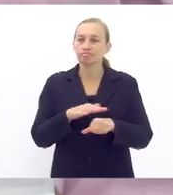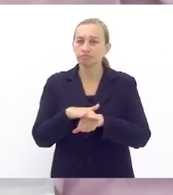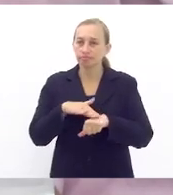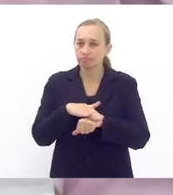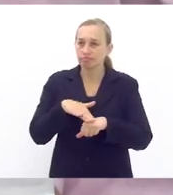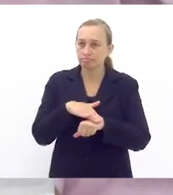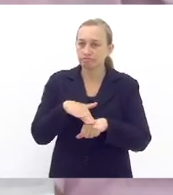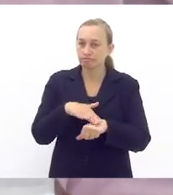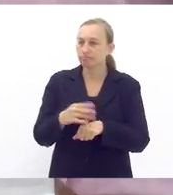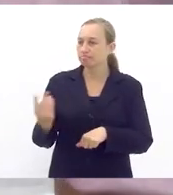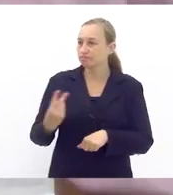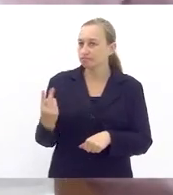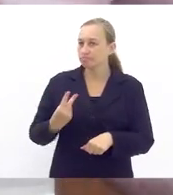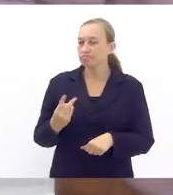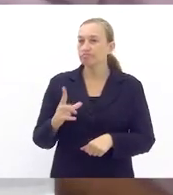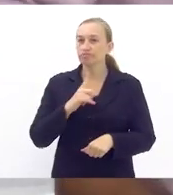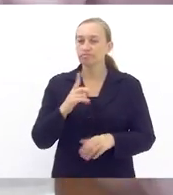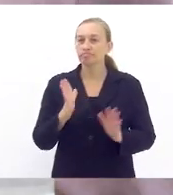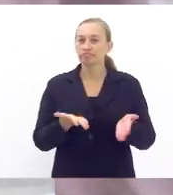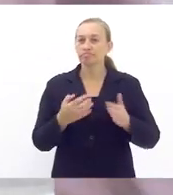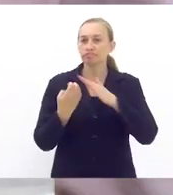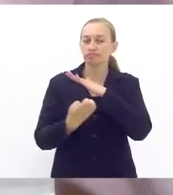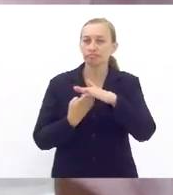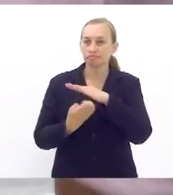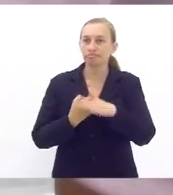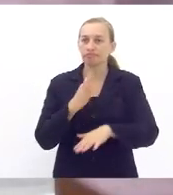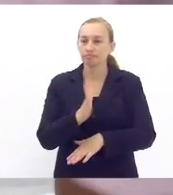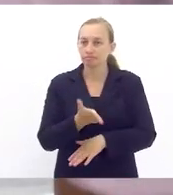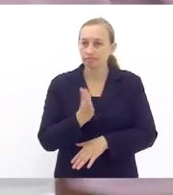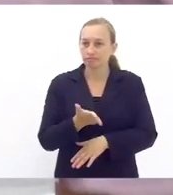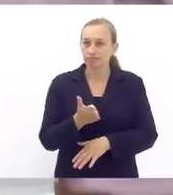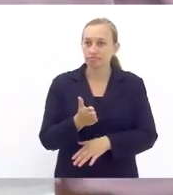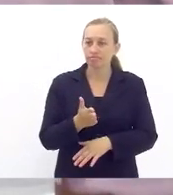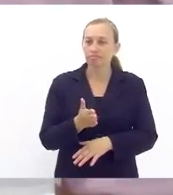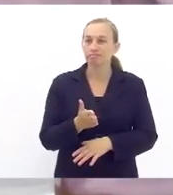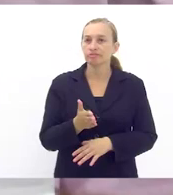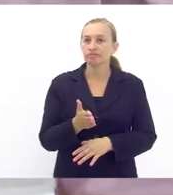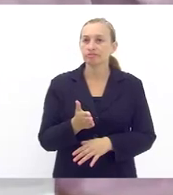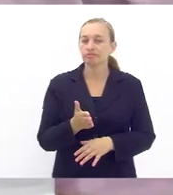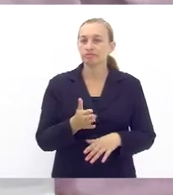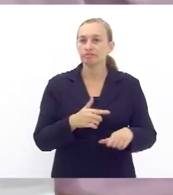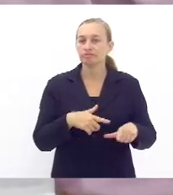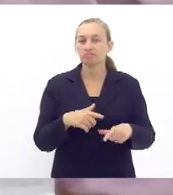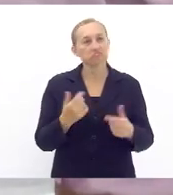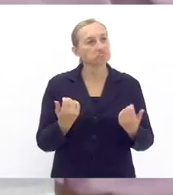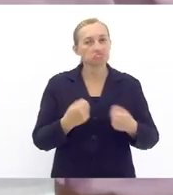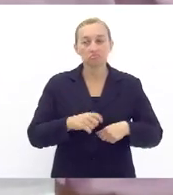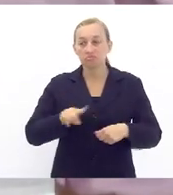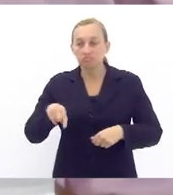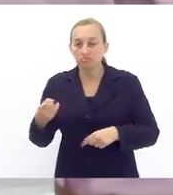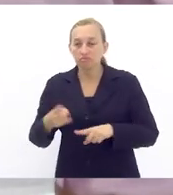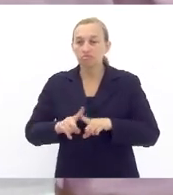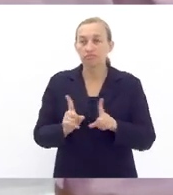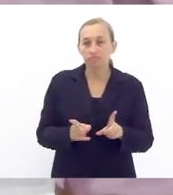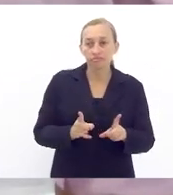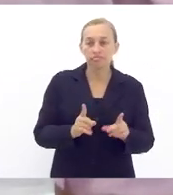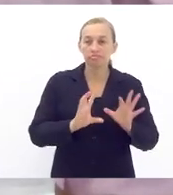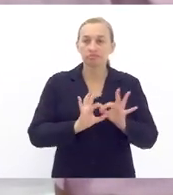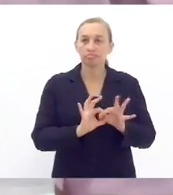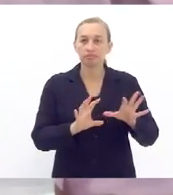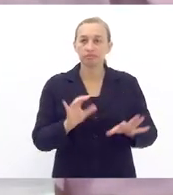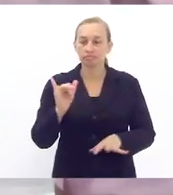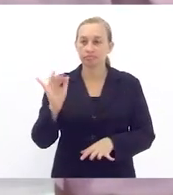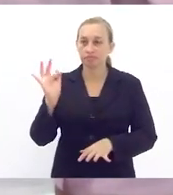porque eu tenho hoje uma empresa que já faz então Possivelmente a gente nem precisa mas obviamente com autorização